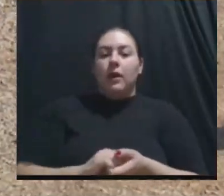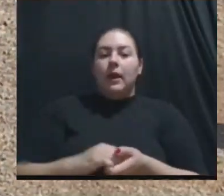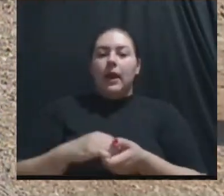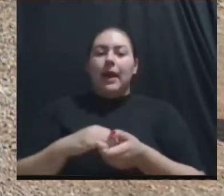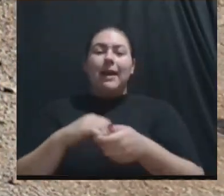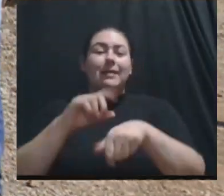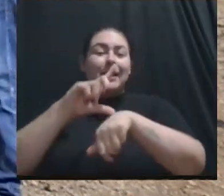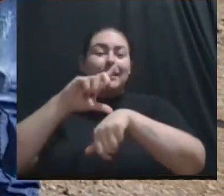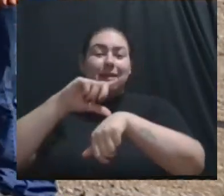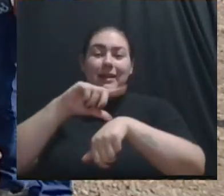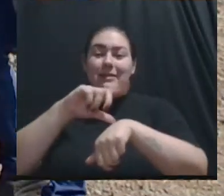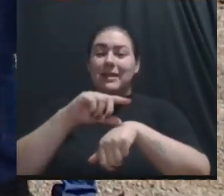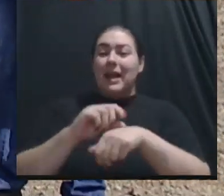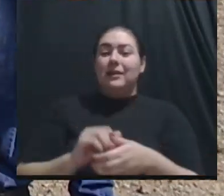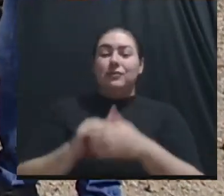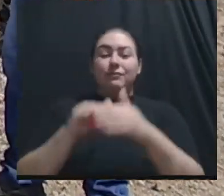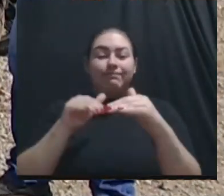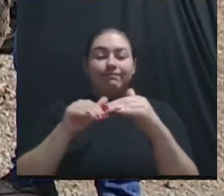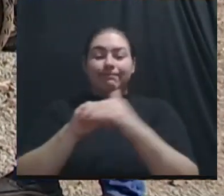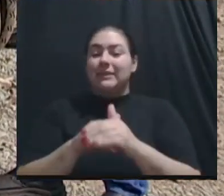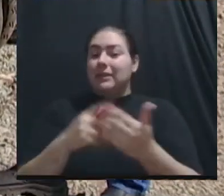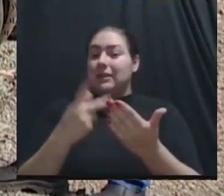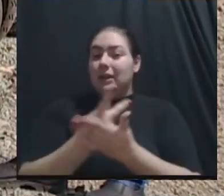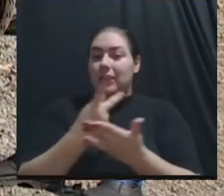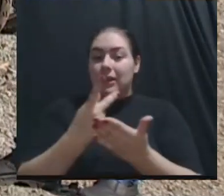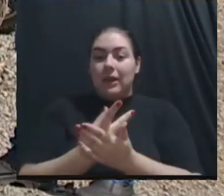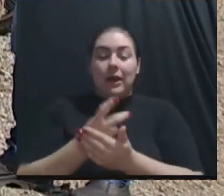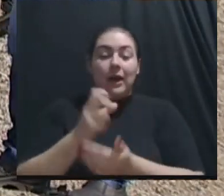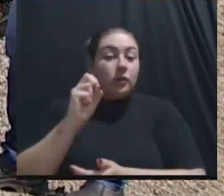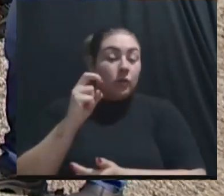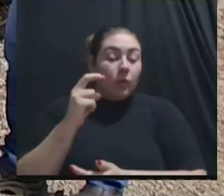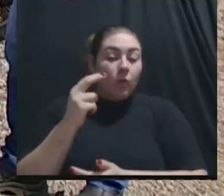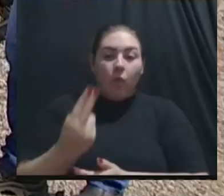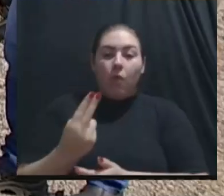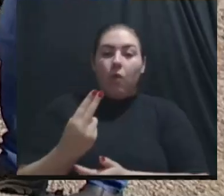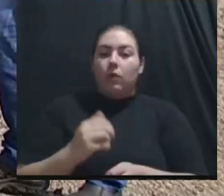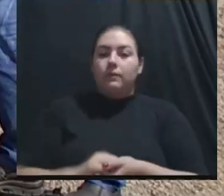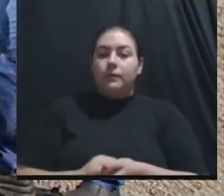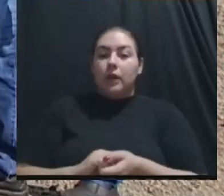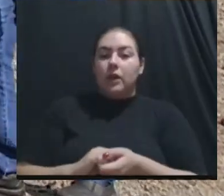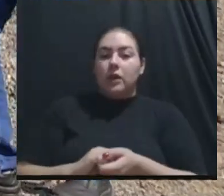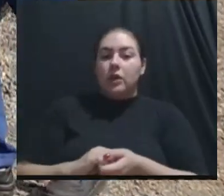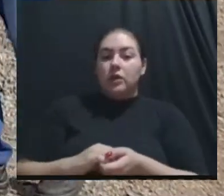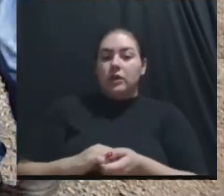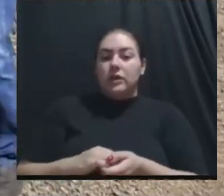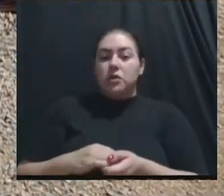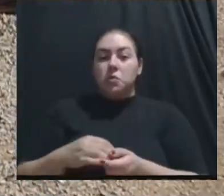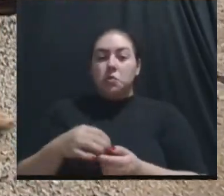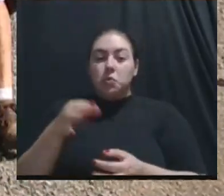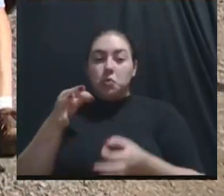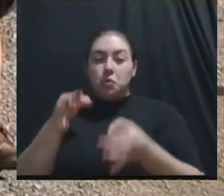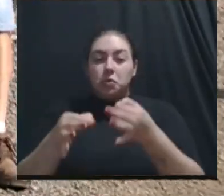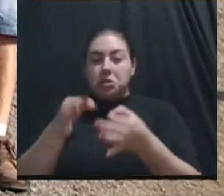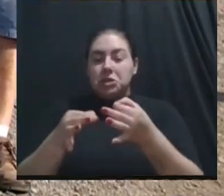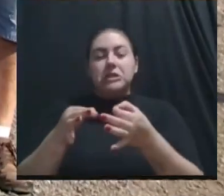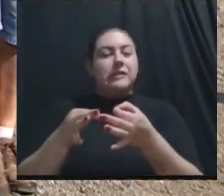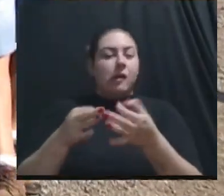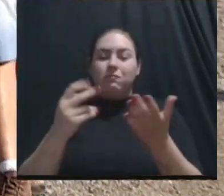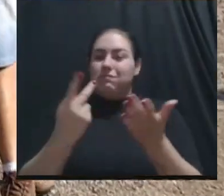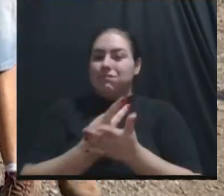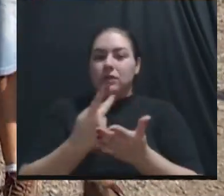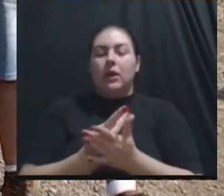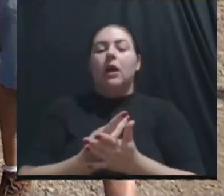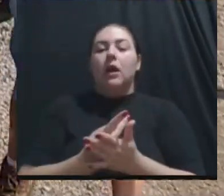ou até mesmo veículo com restrição judicial, tá? E as pessoas que elas vêm para cá, faz